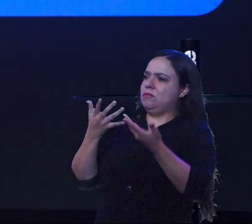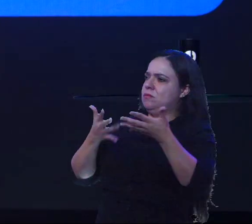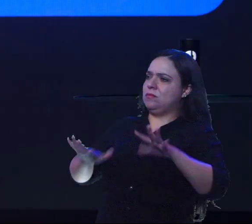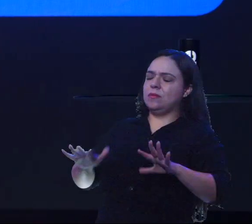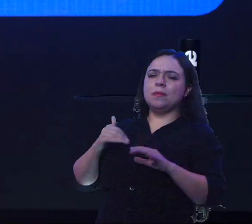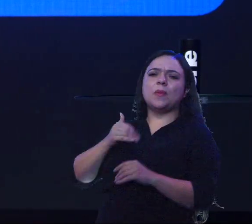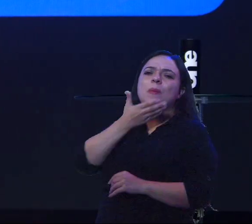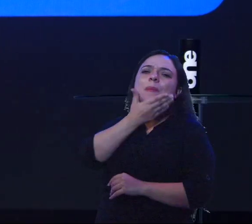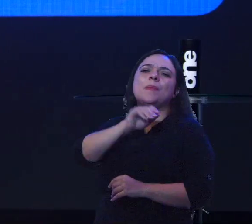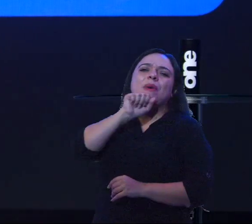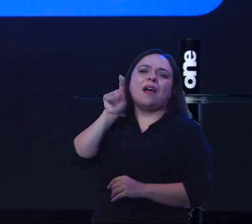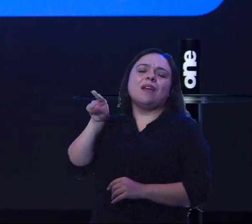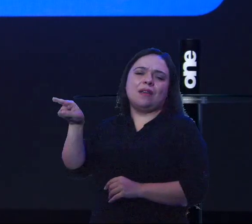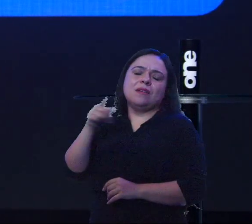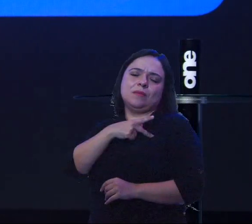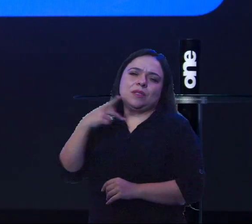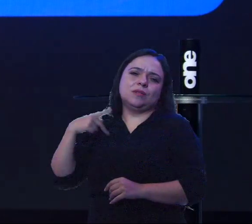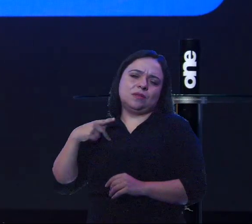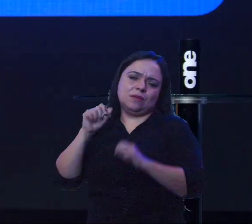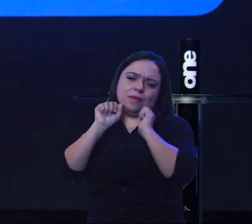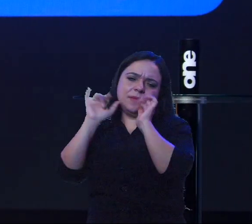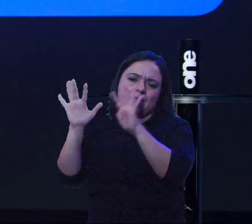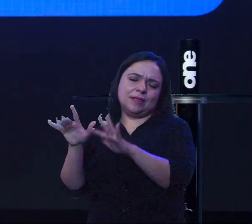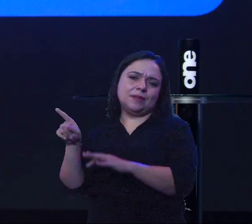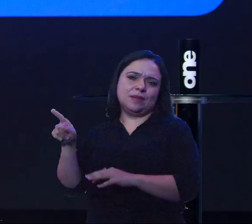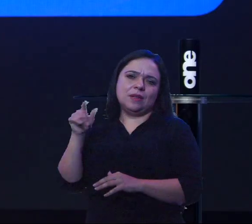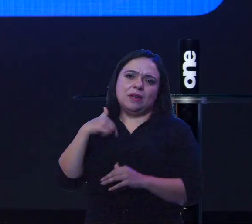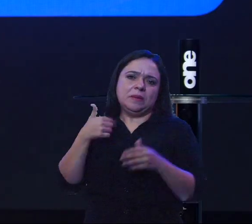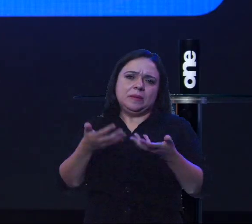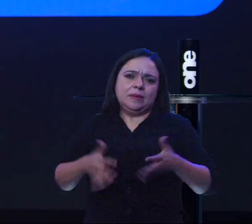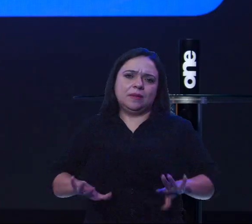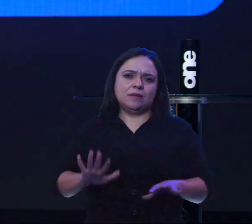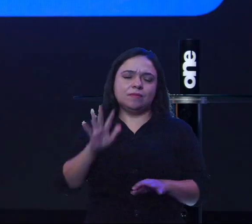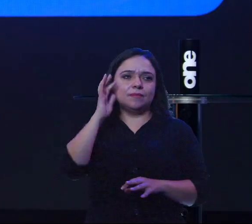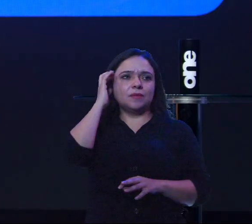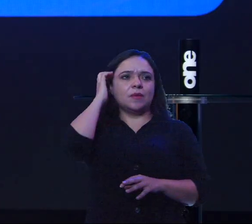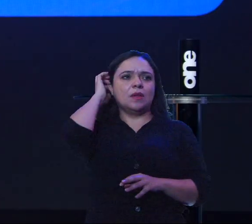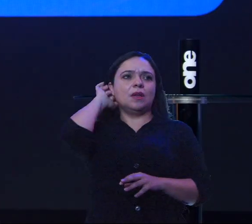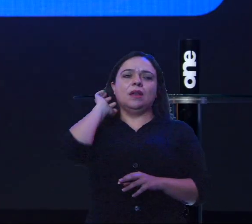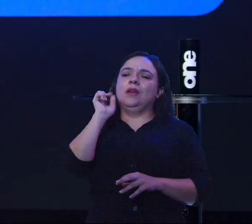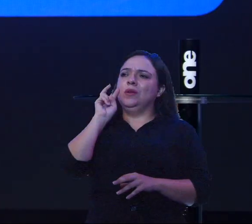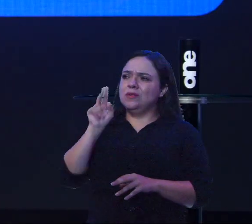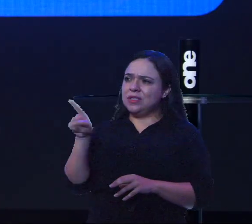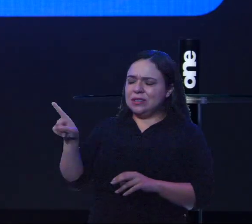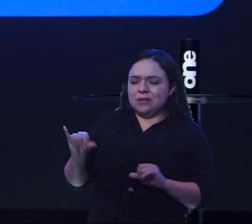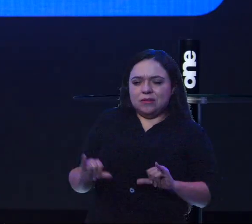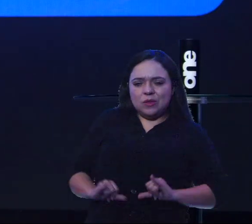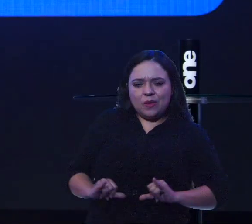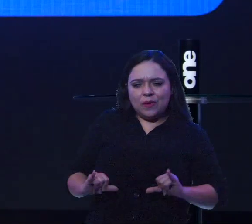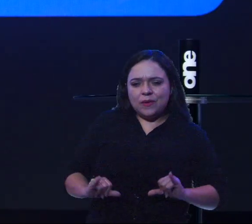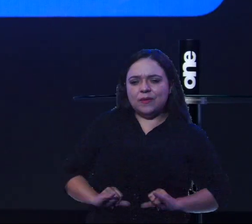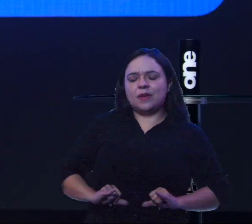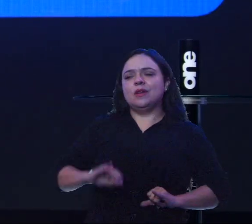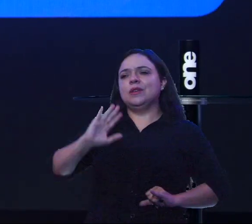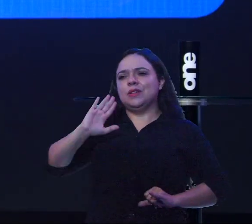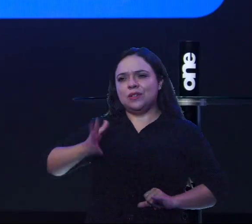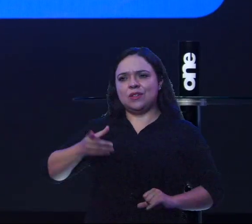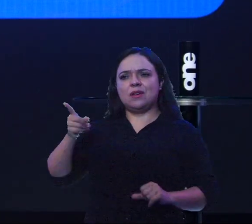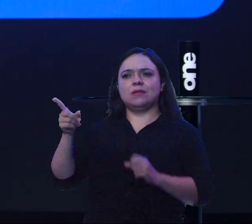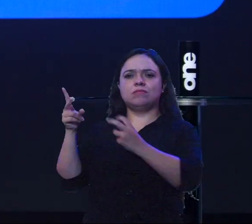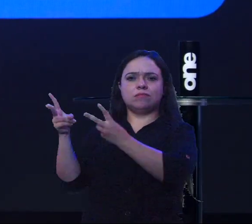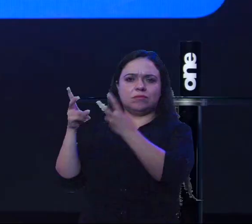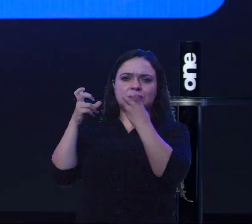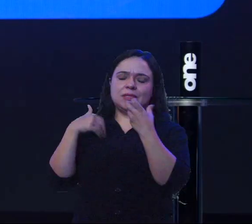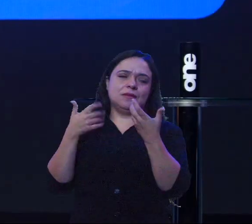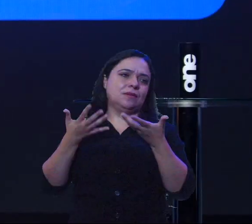Meu pai é pastor. É uma bênção. Mas eu vi o tanto que ele sofreu e as coisas que ele passou. E falei assim, Deus, eu